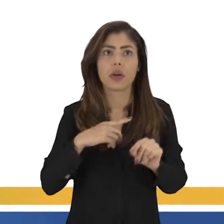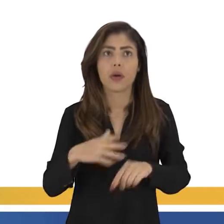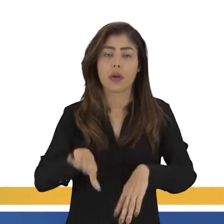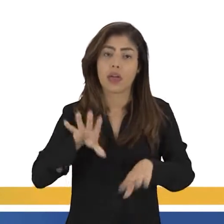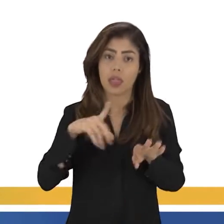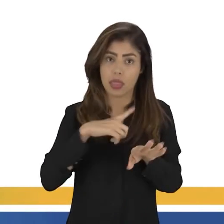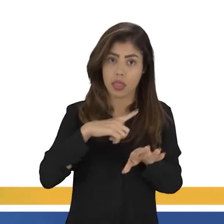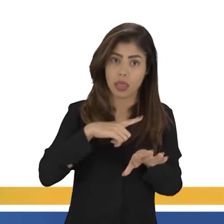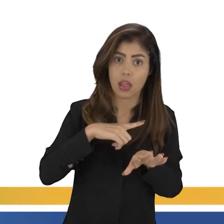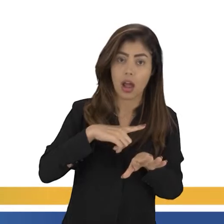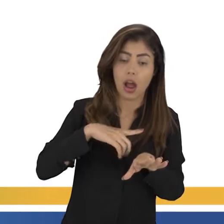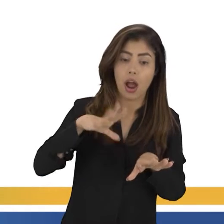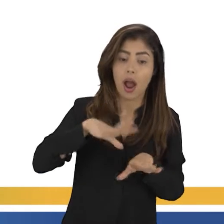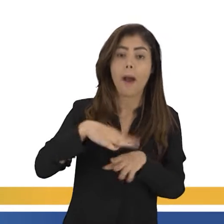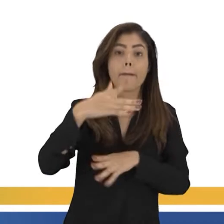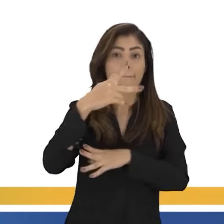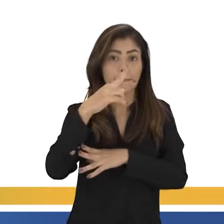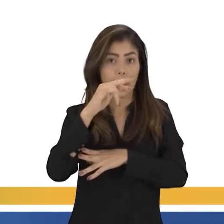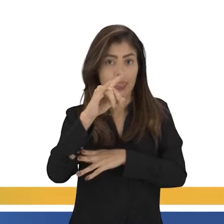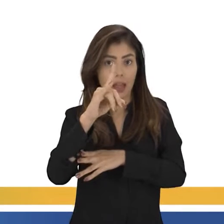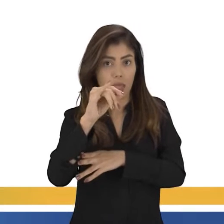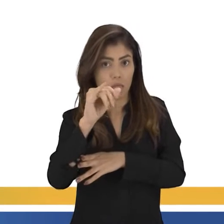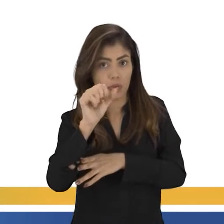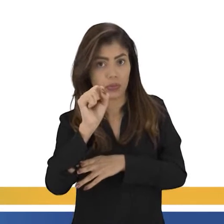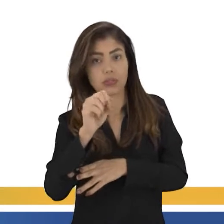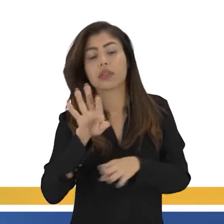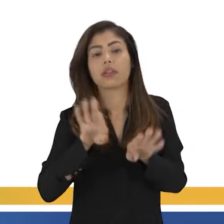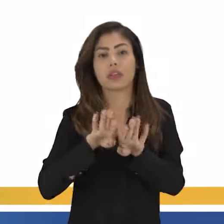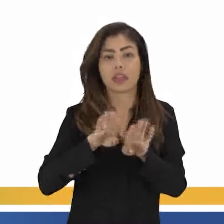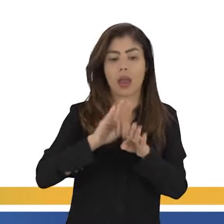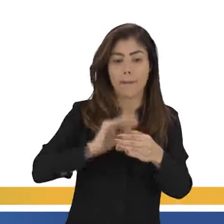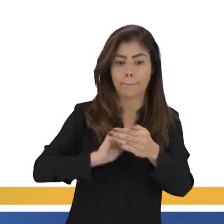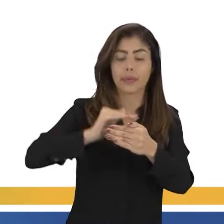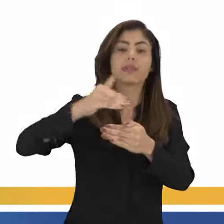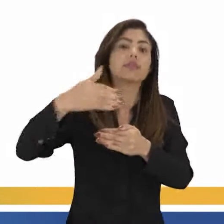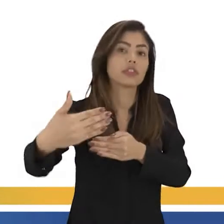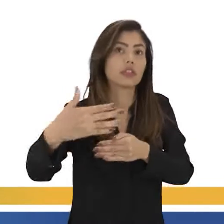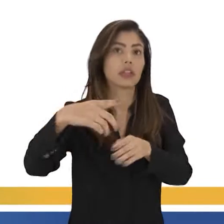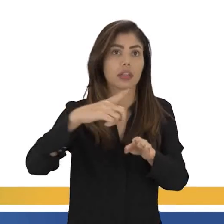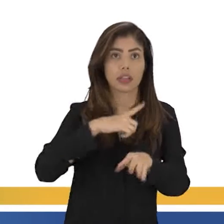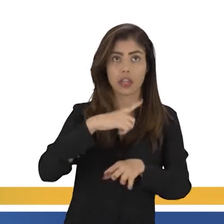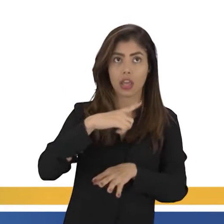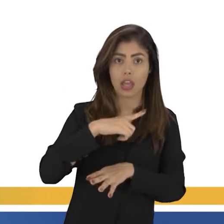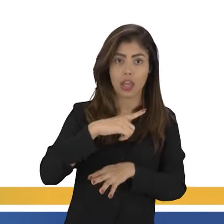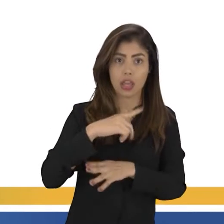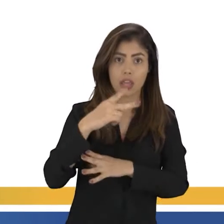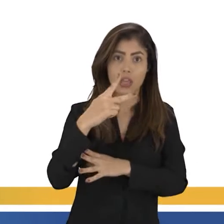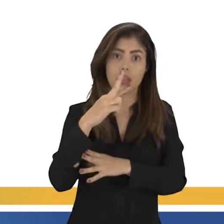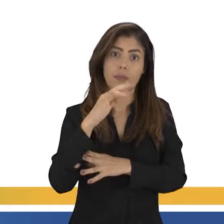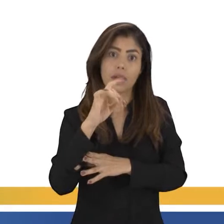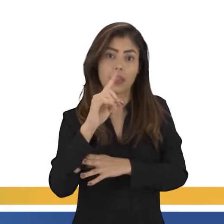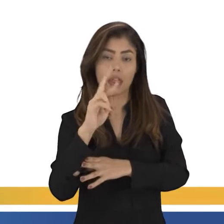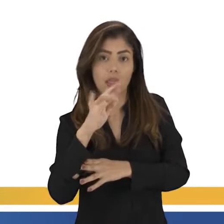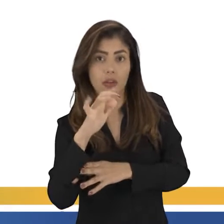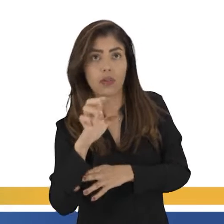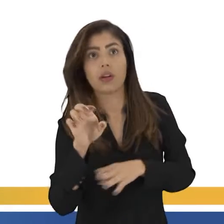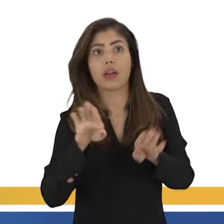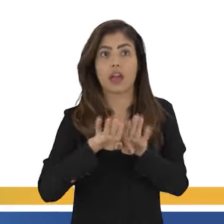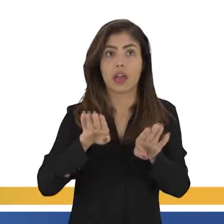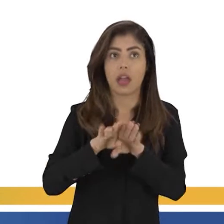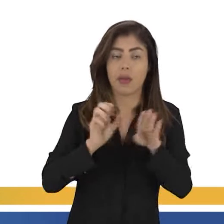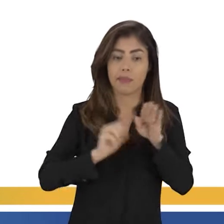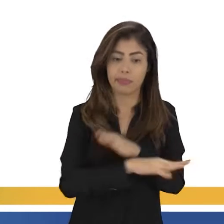presas, eles são predados, e a partir desses predadores que soltam depósito de